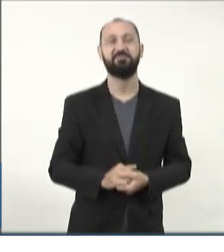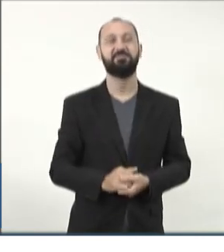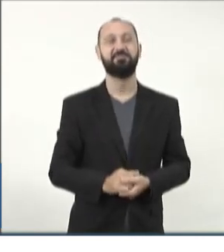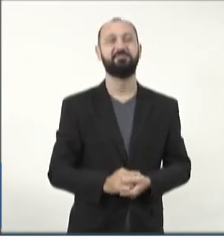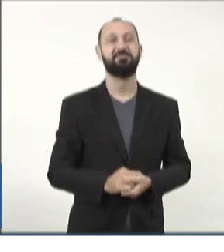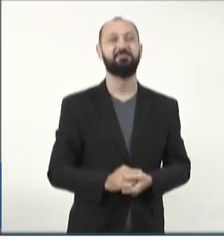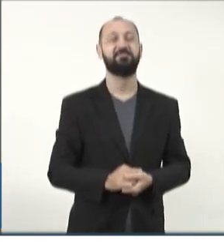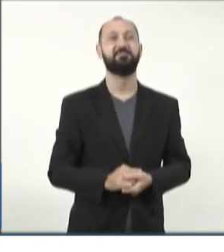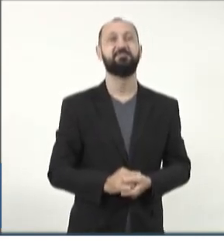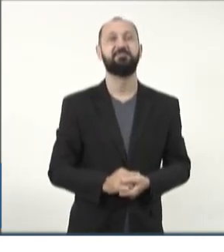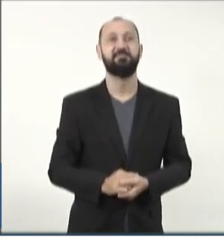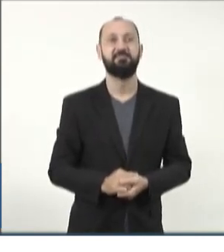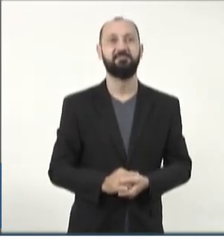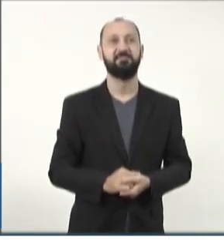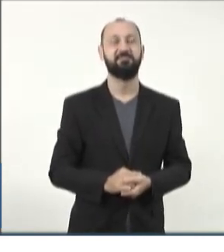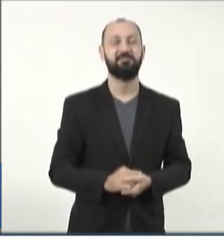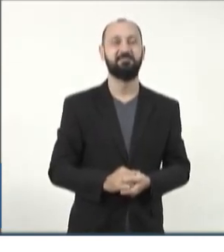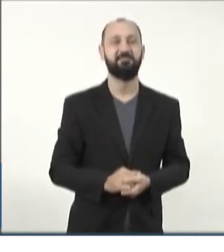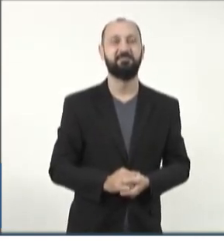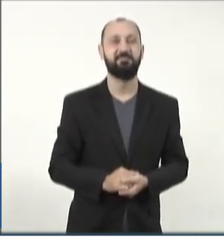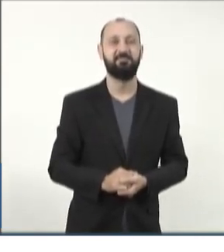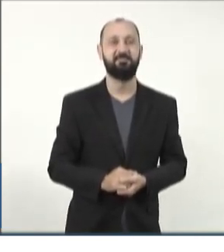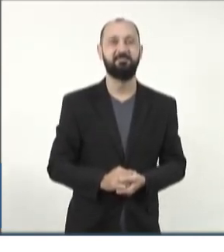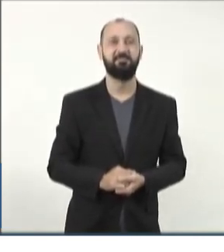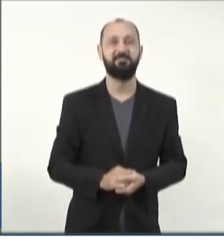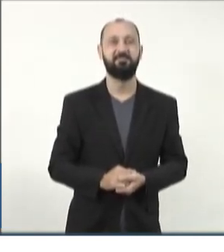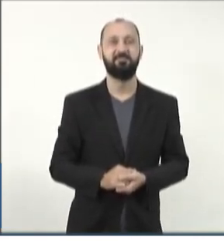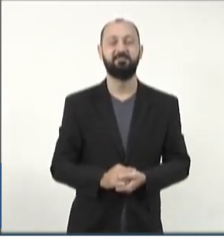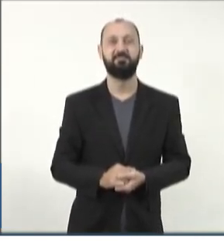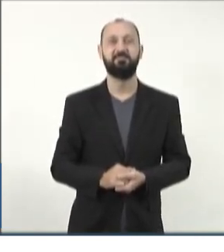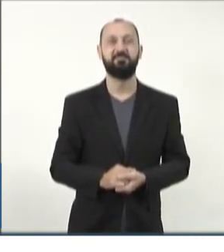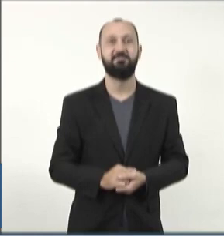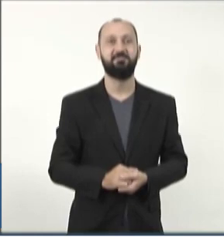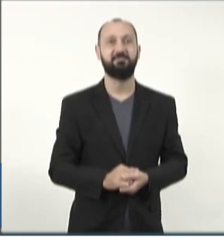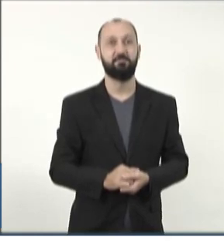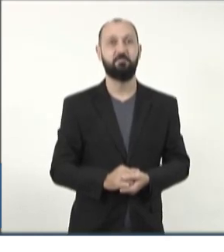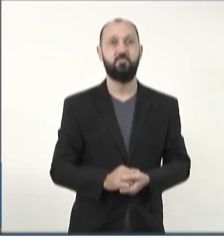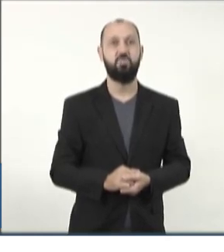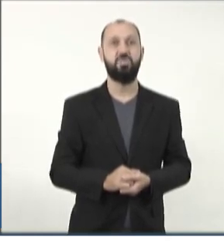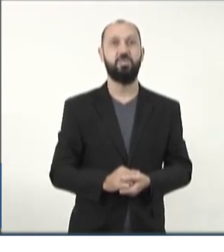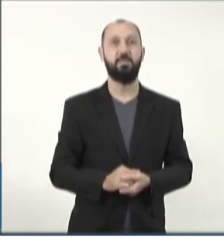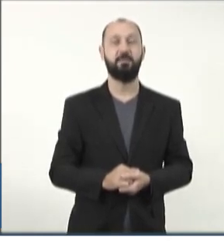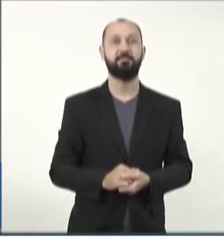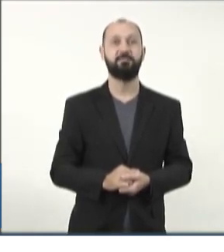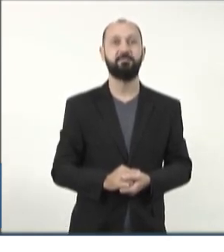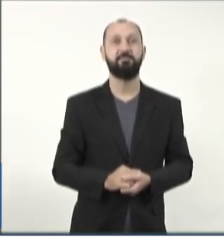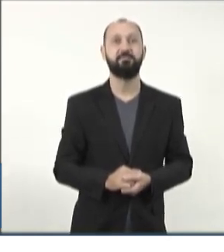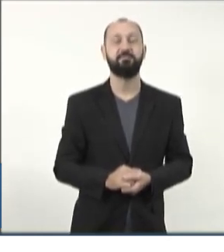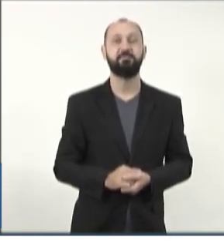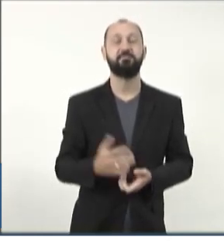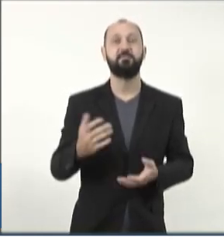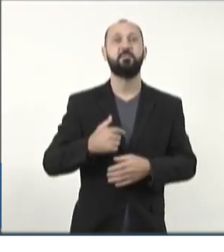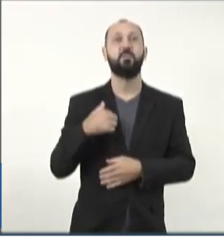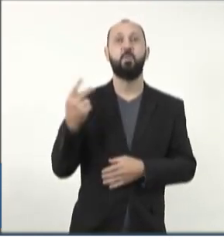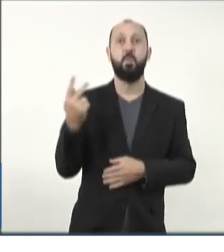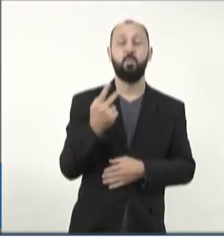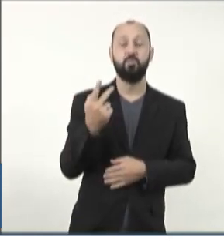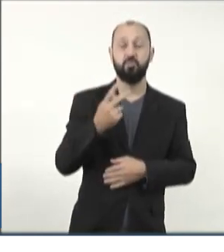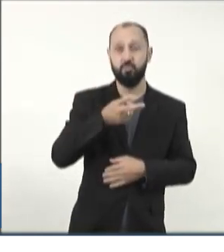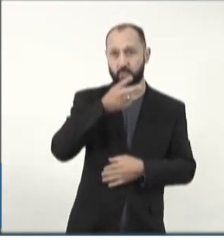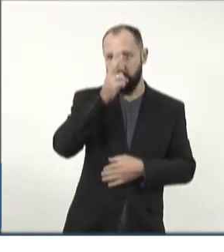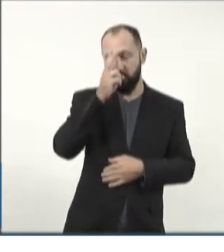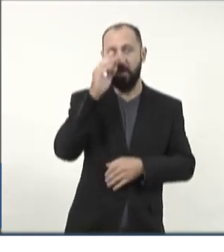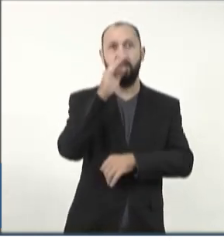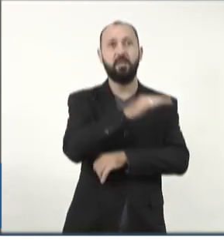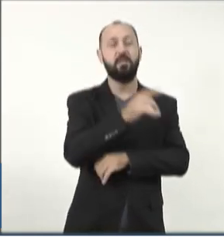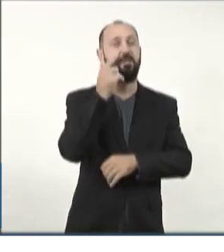Não é verdade? Vamos dar um exemplo? para estar aqui hoje às 14h.